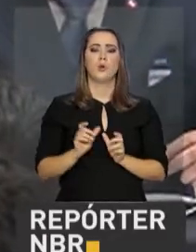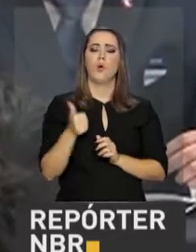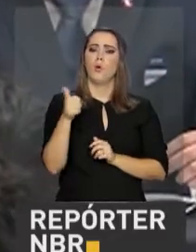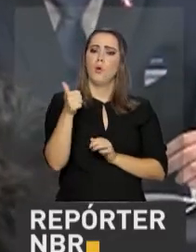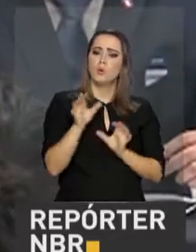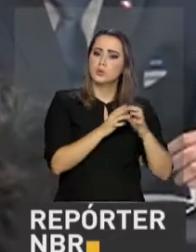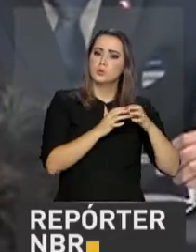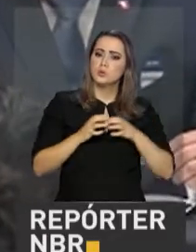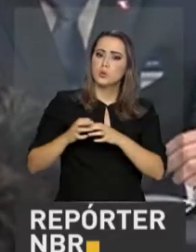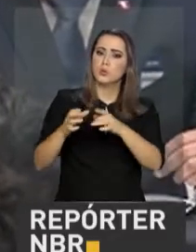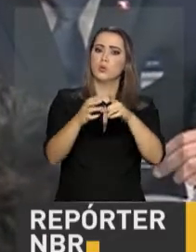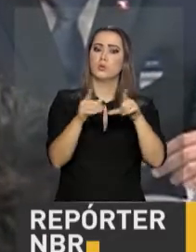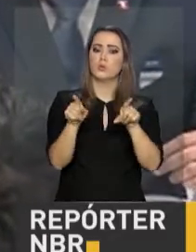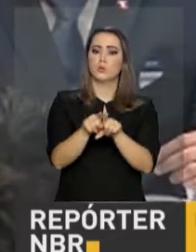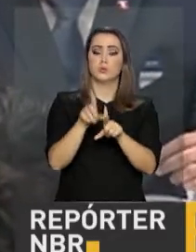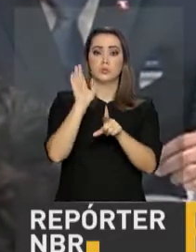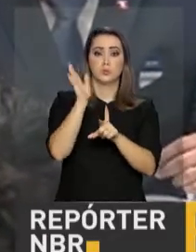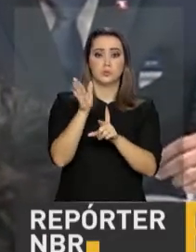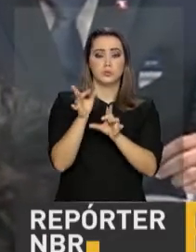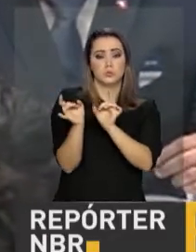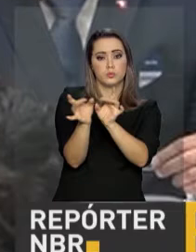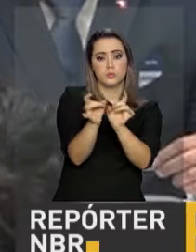lotes, né, apregoados,